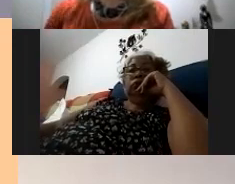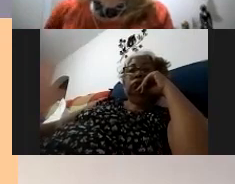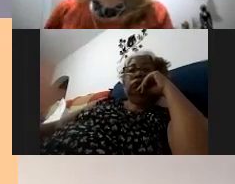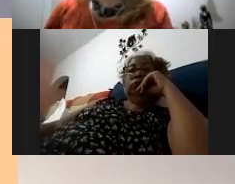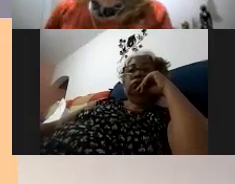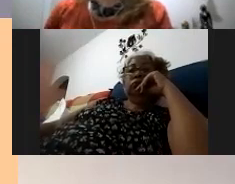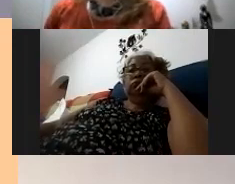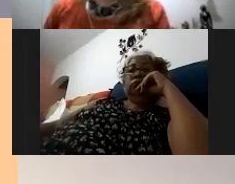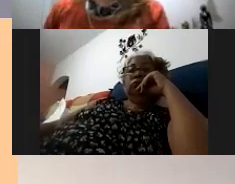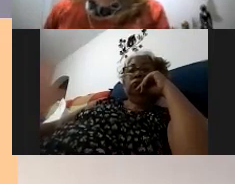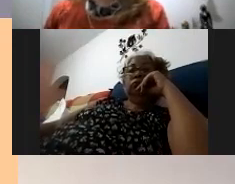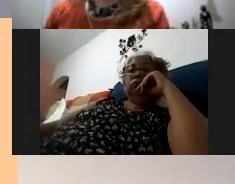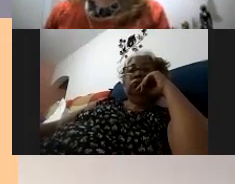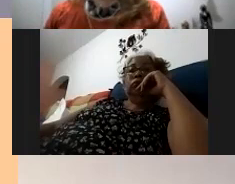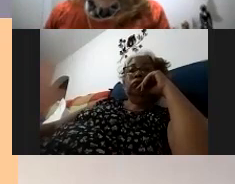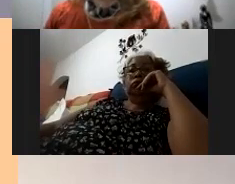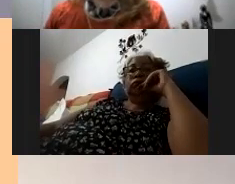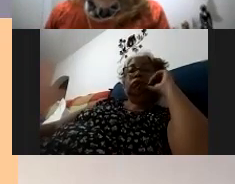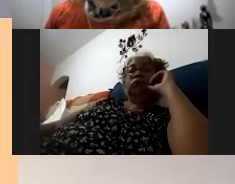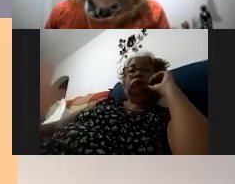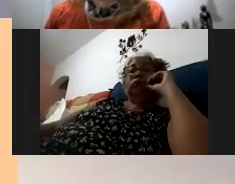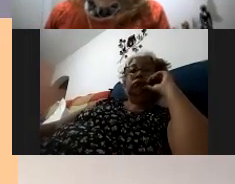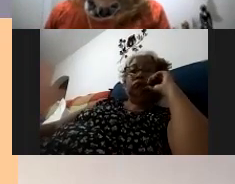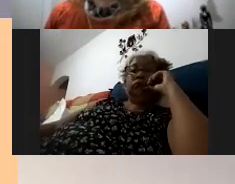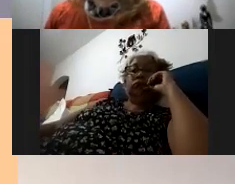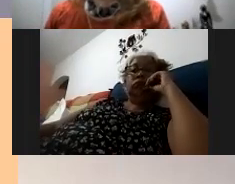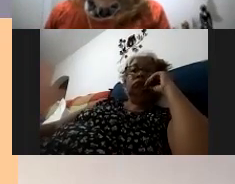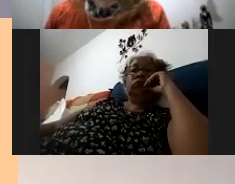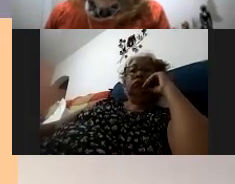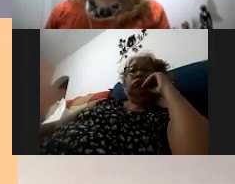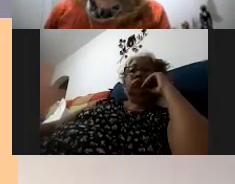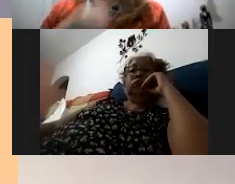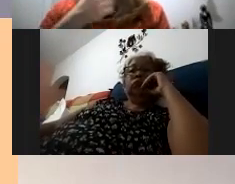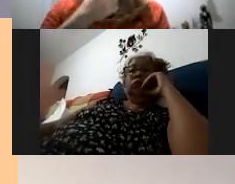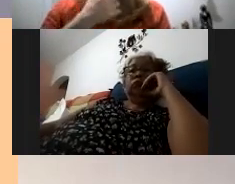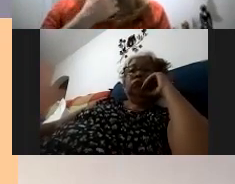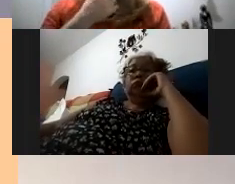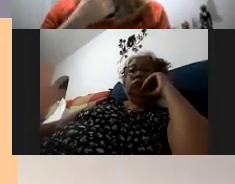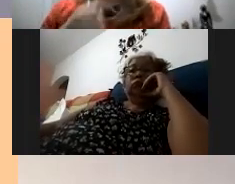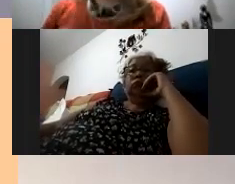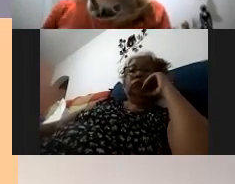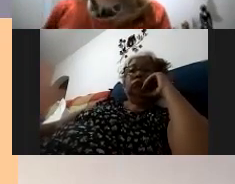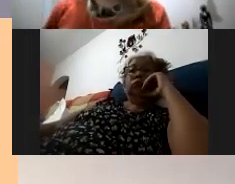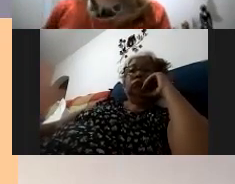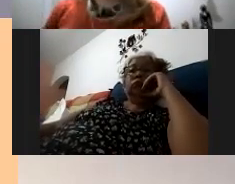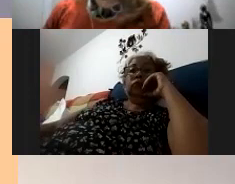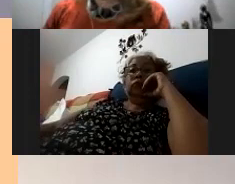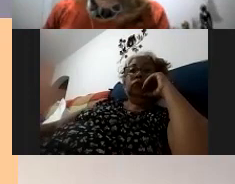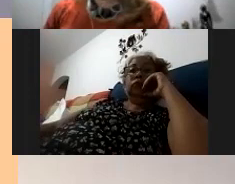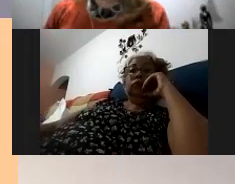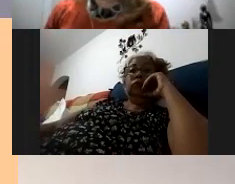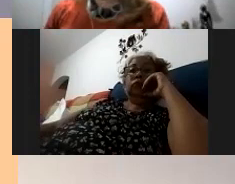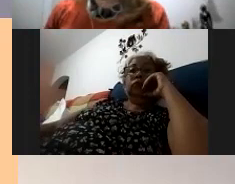que eu dei, o Felipe, a gente só falou desse primeiro dia de vida dele, e hoje a gente vai levar o Felipe lá